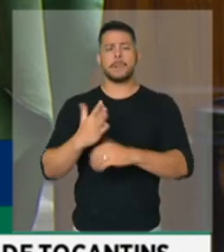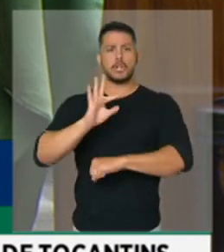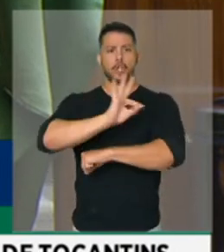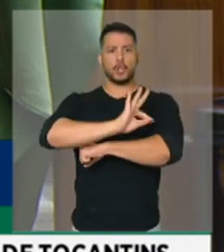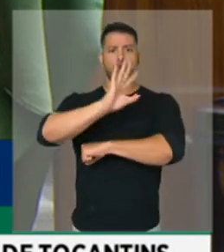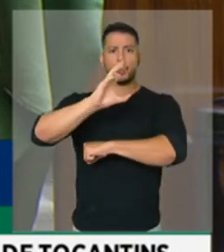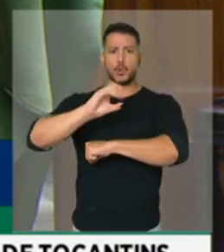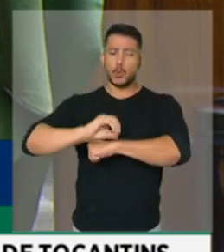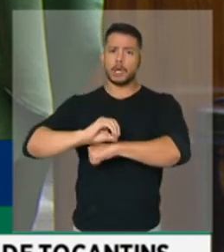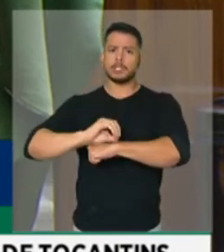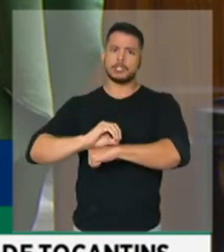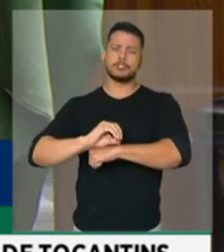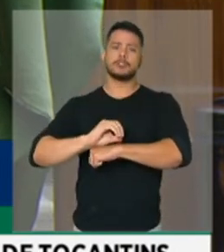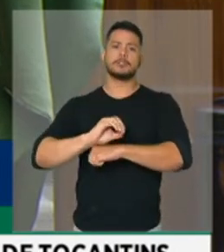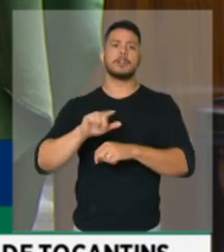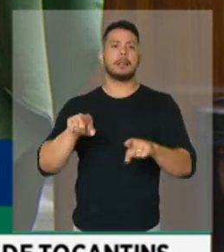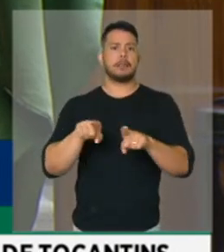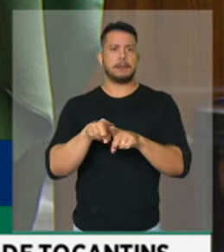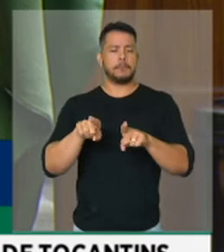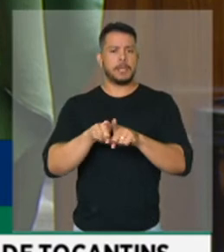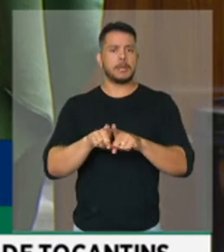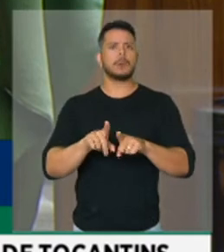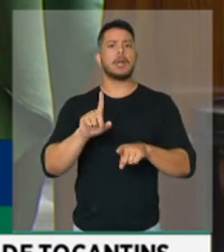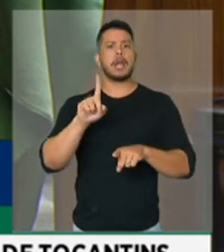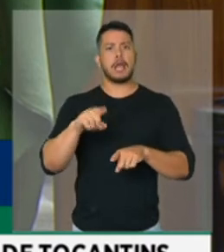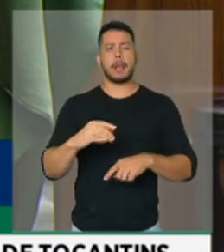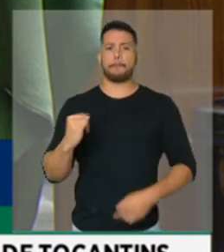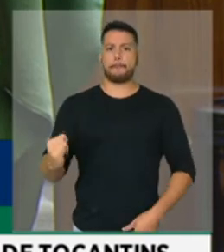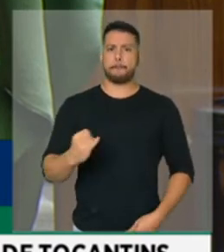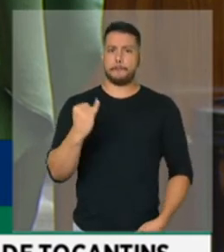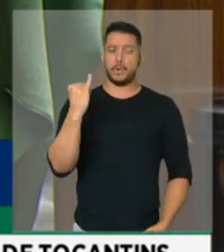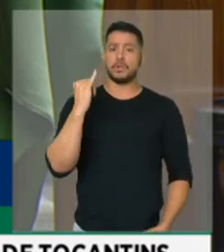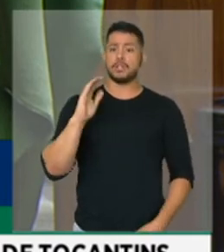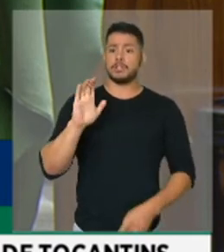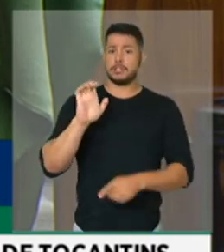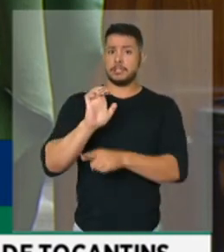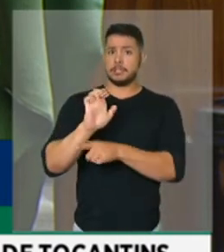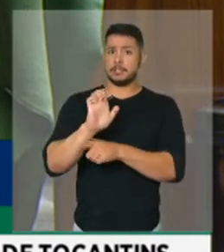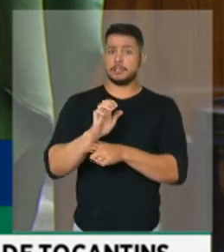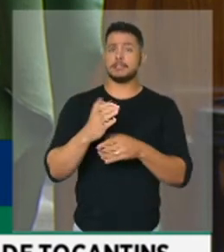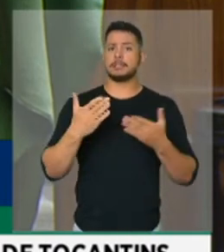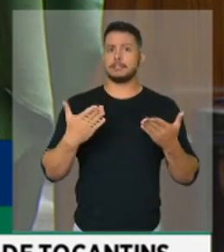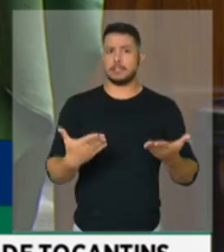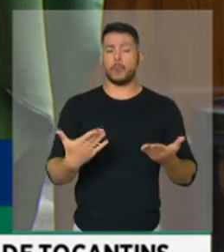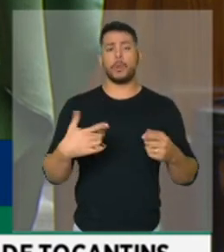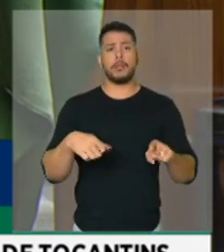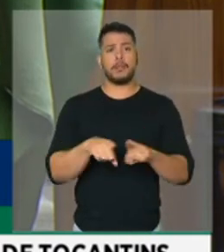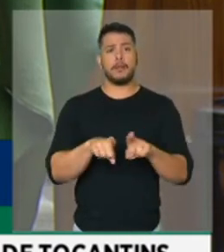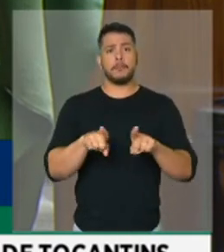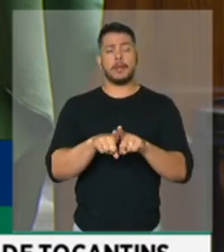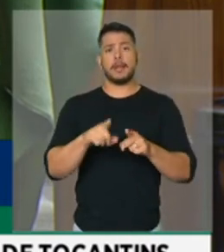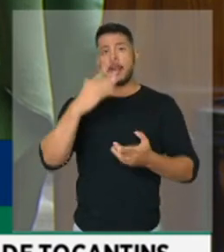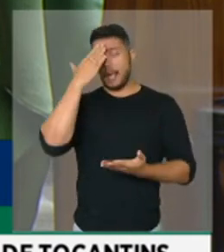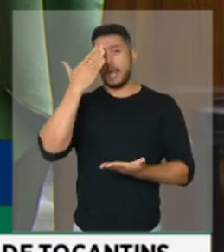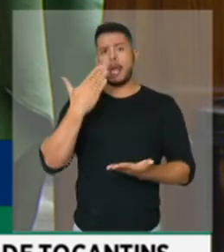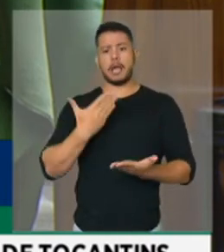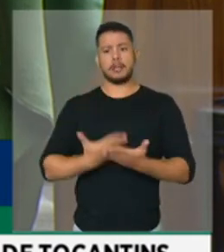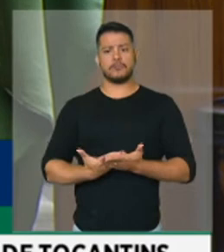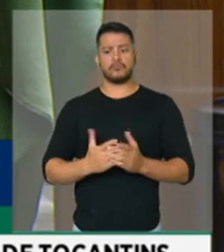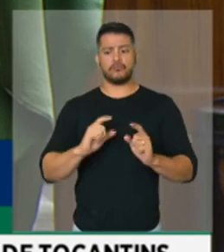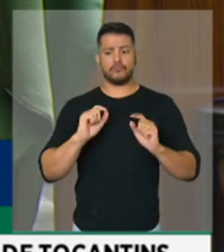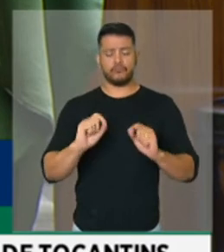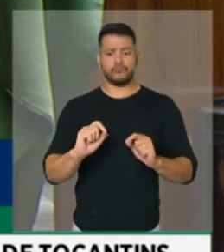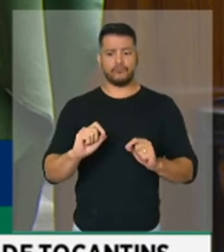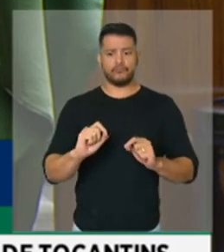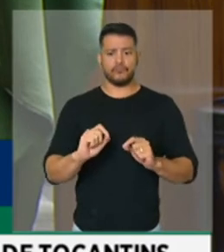na força das suas instituições e que em um episódio político no Tocantins acreditaram em uma fala política e que alguns